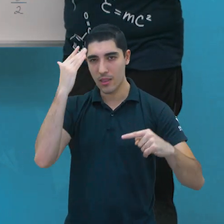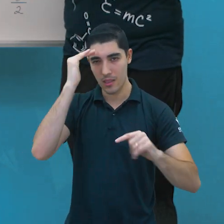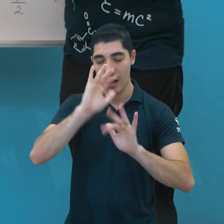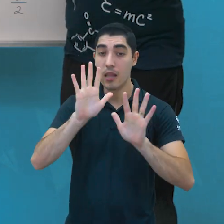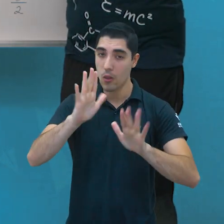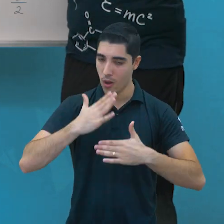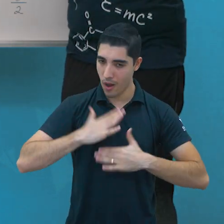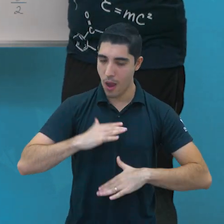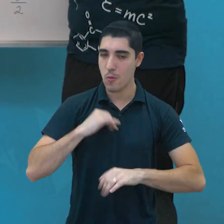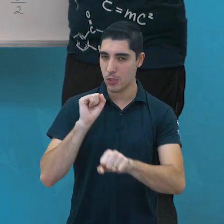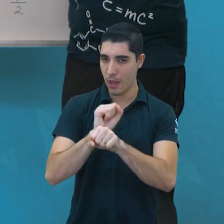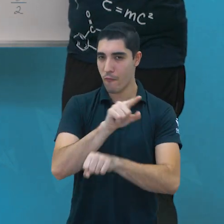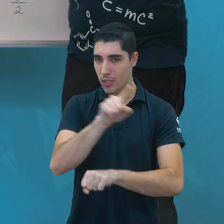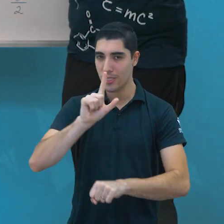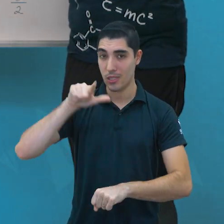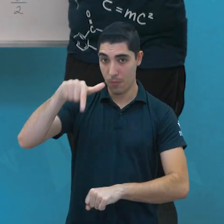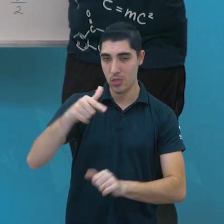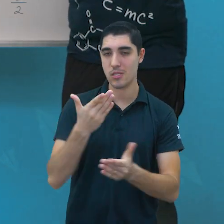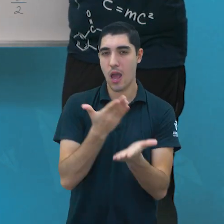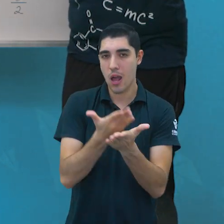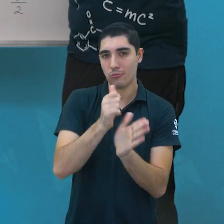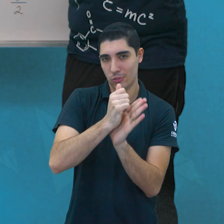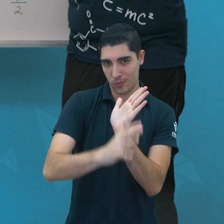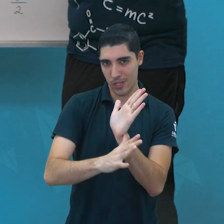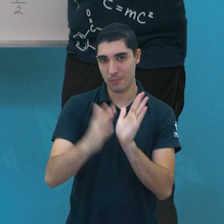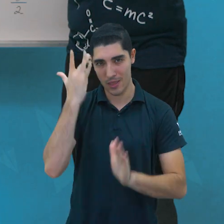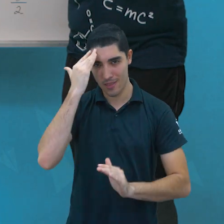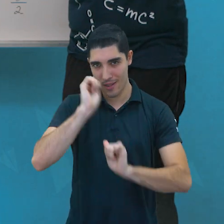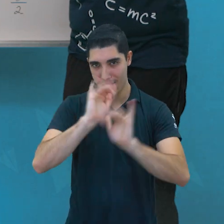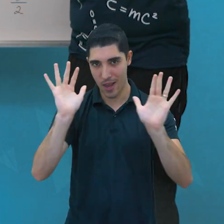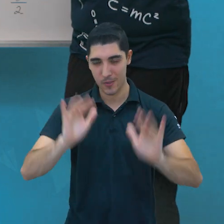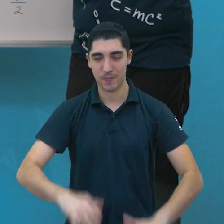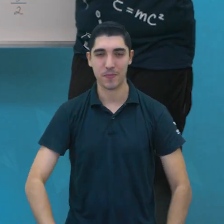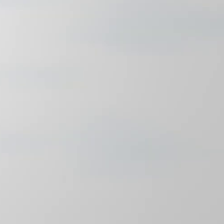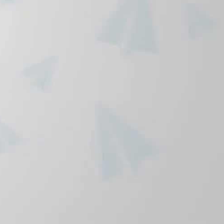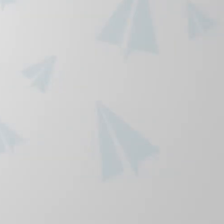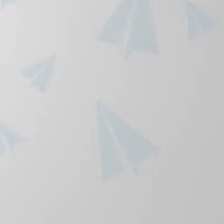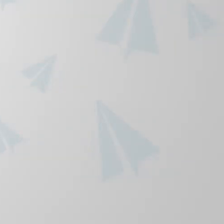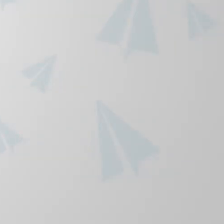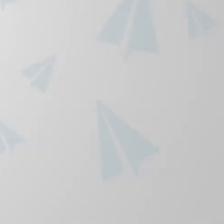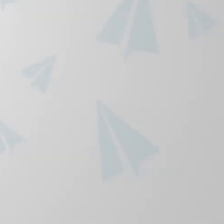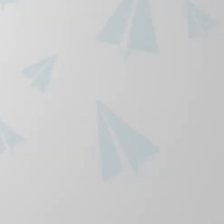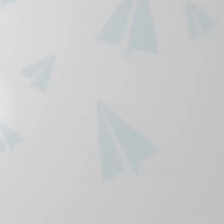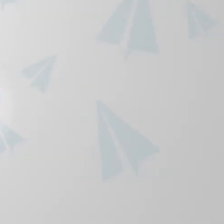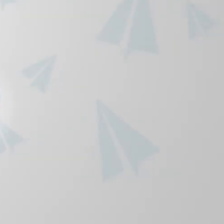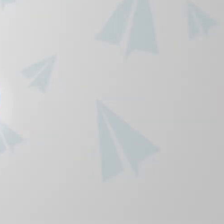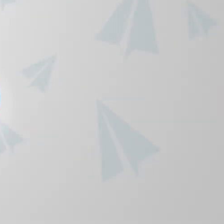mais, tá? Então, te aguardo nos exercícios para a gente fixar.